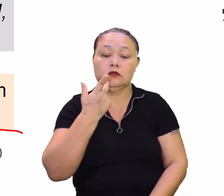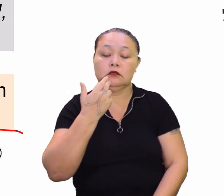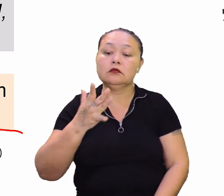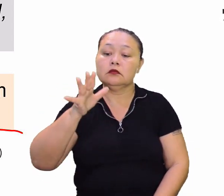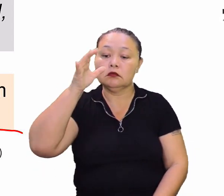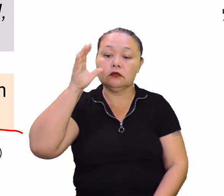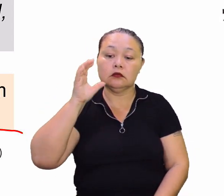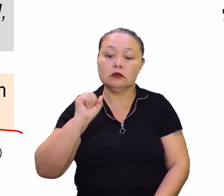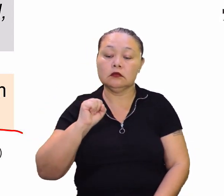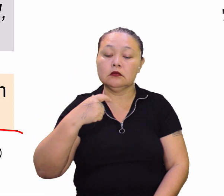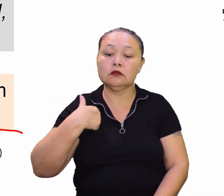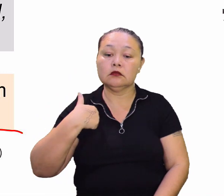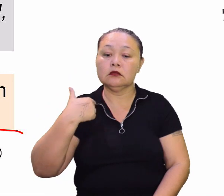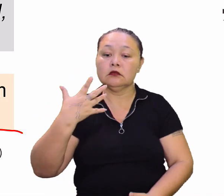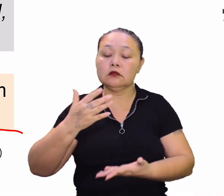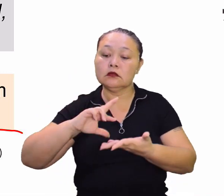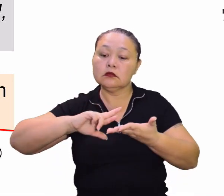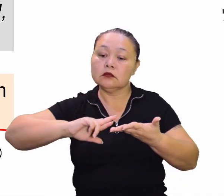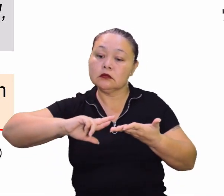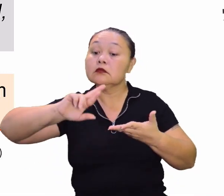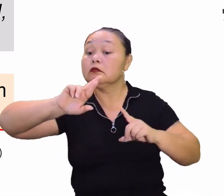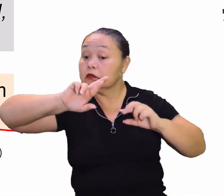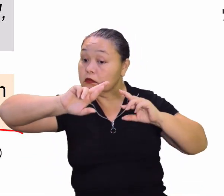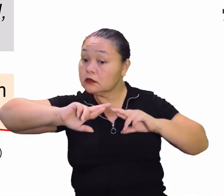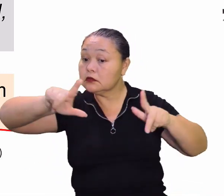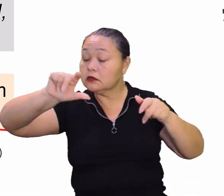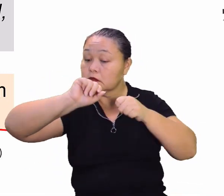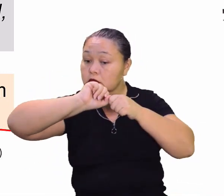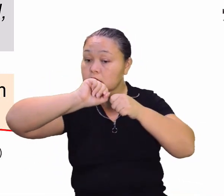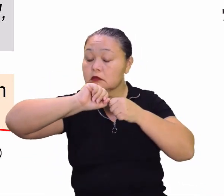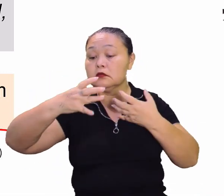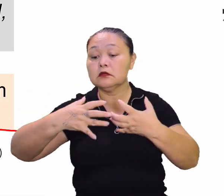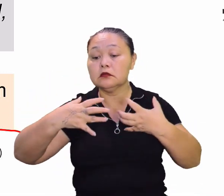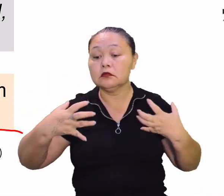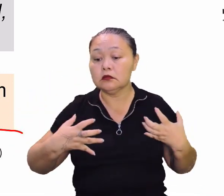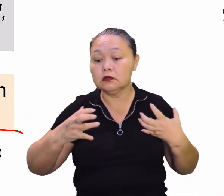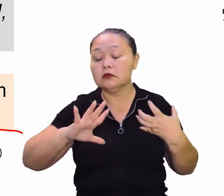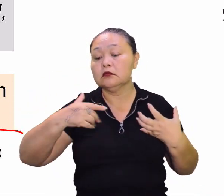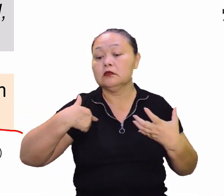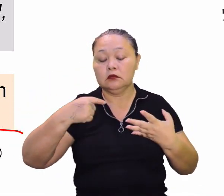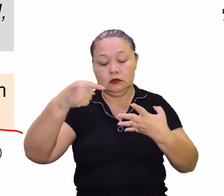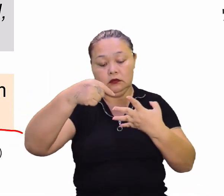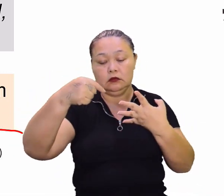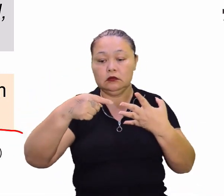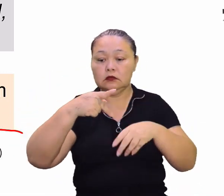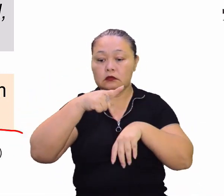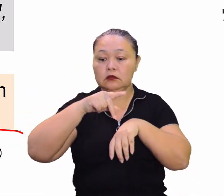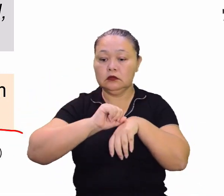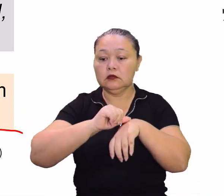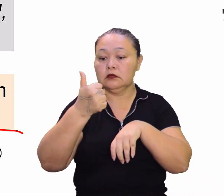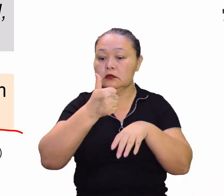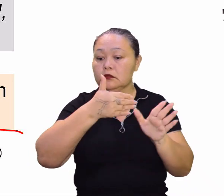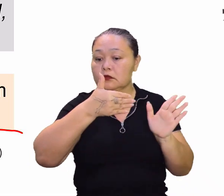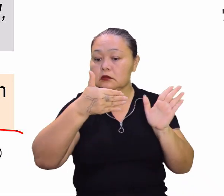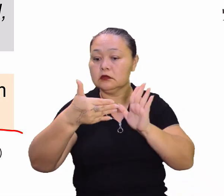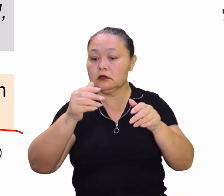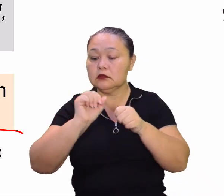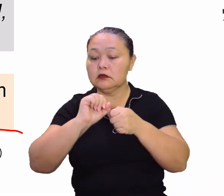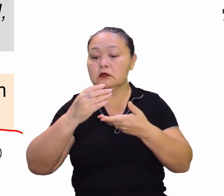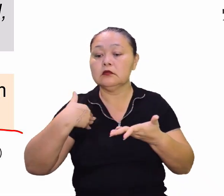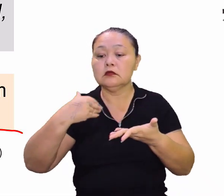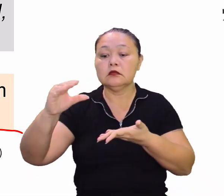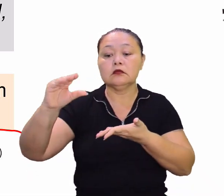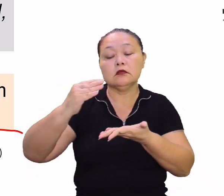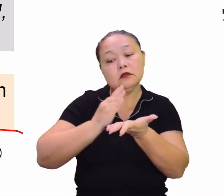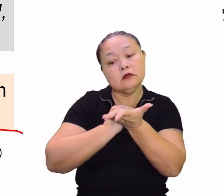Coreia do Sul, porque ela acaba se diferenciando dos demais tigres, porque os demais tigres da primeira geração receberam